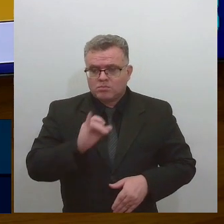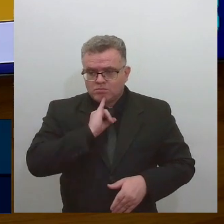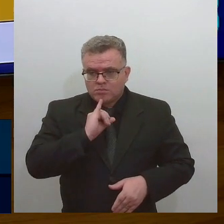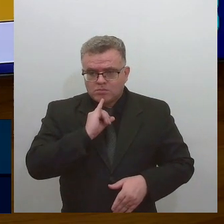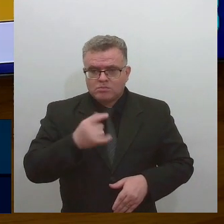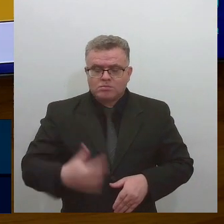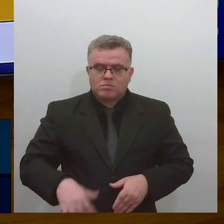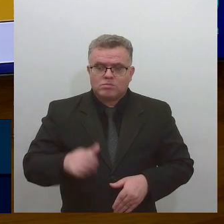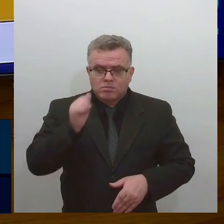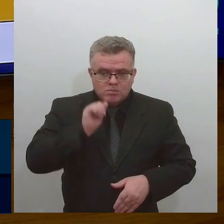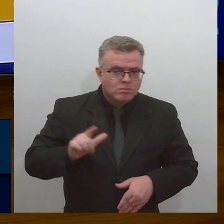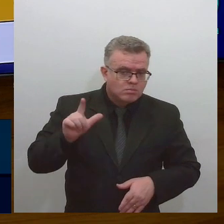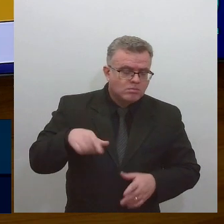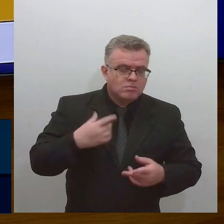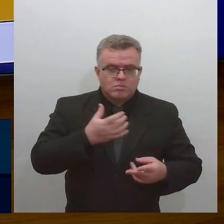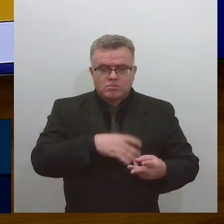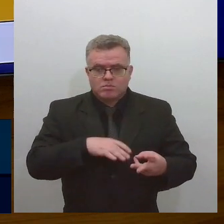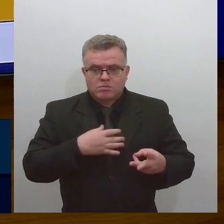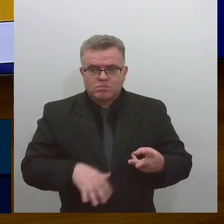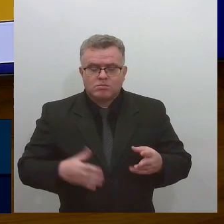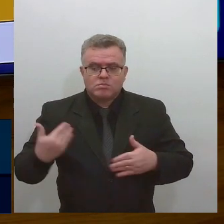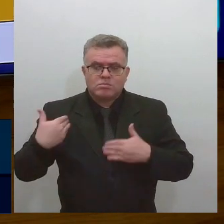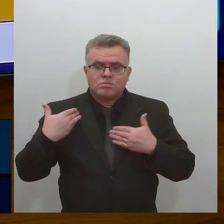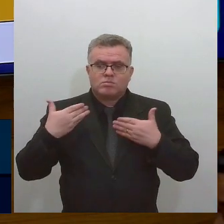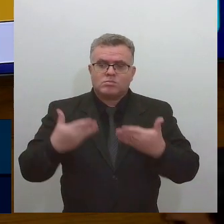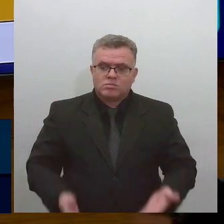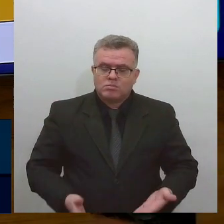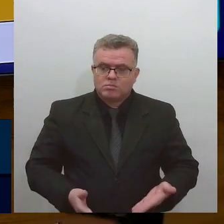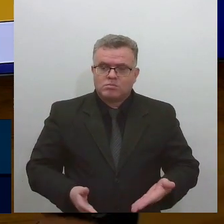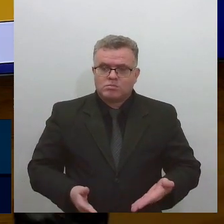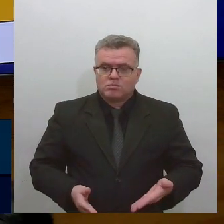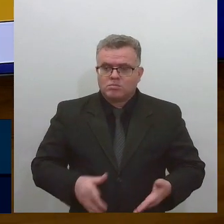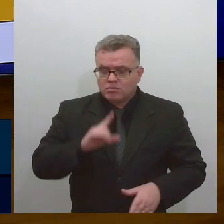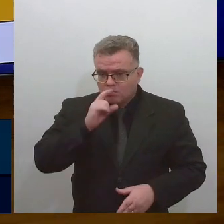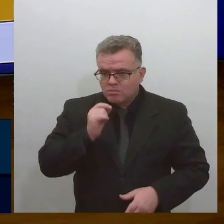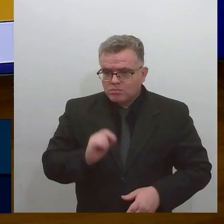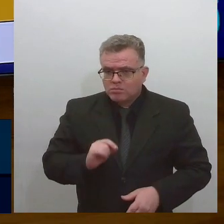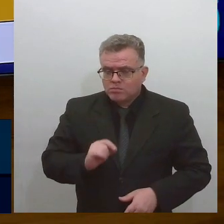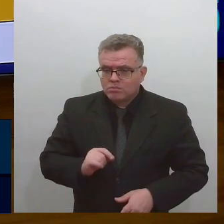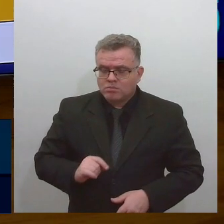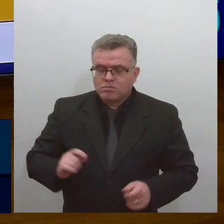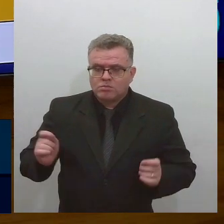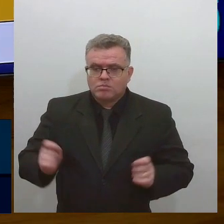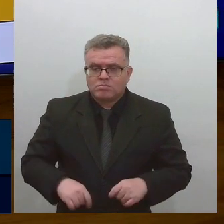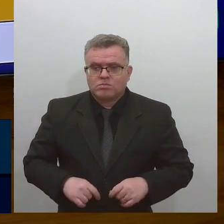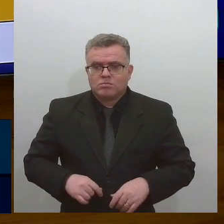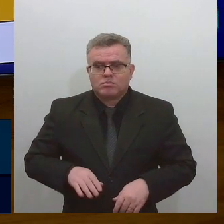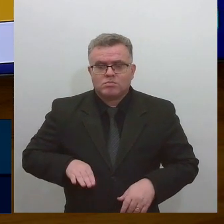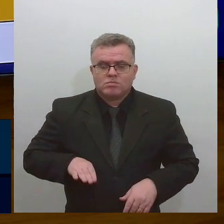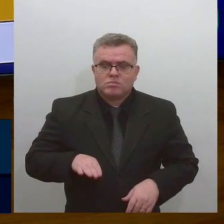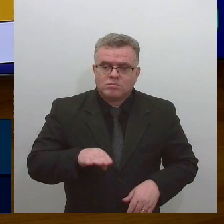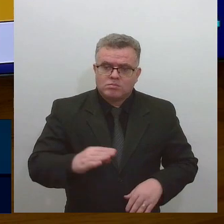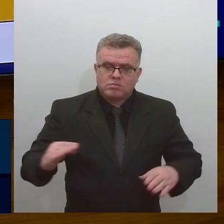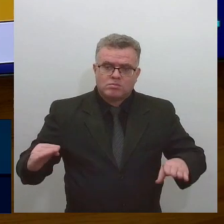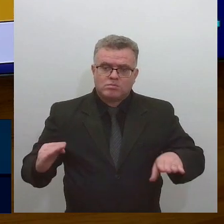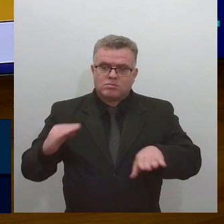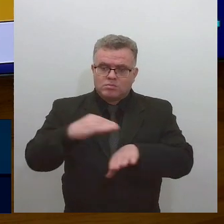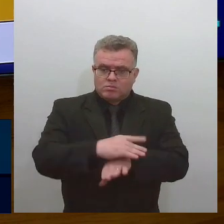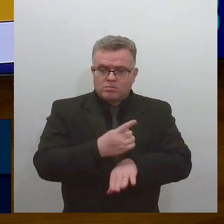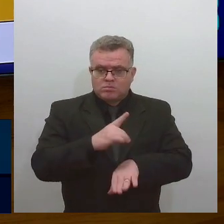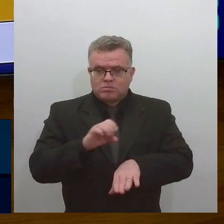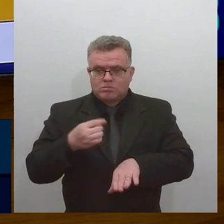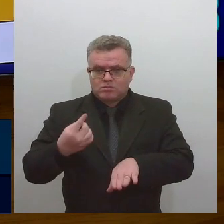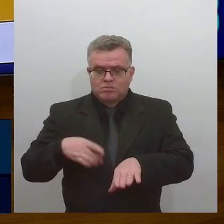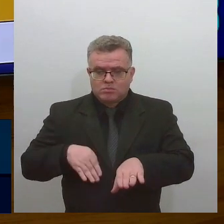chega tá chega em Aracaju você passa por baixo do viaduto ali da 101 e pega o acesso aqui a